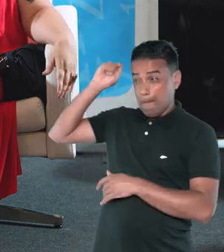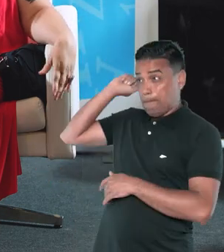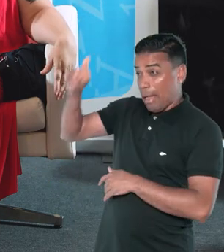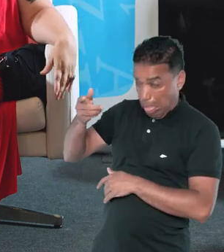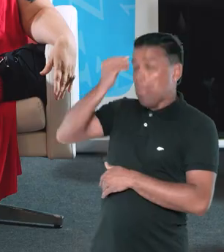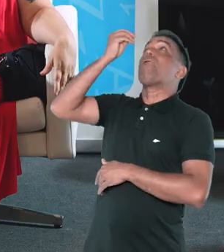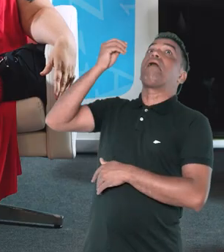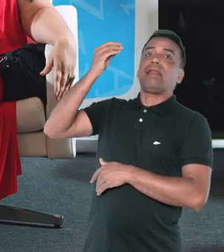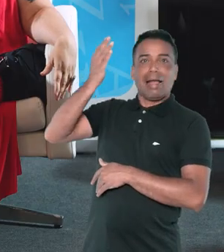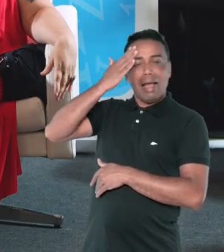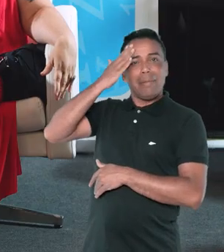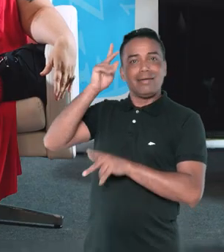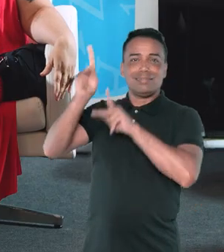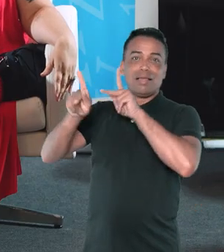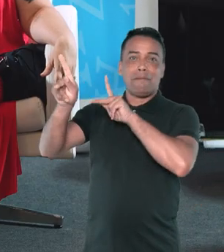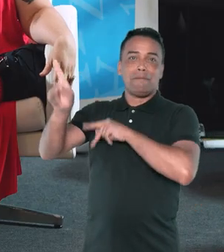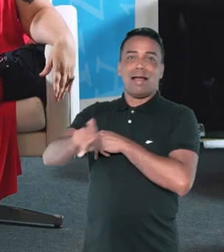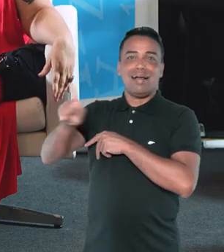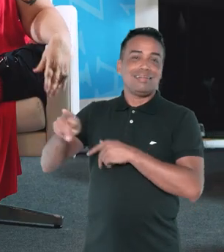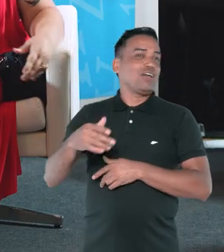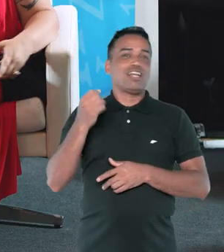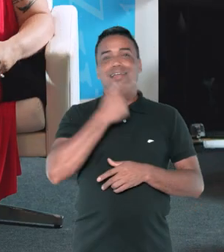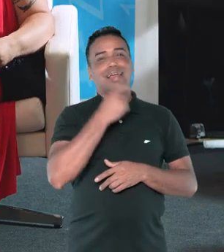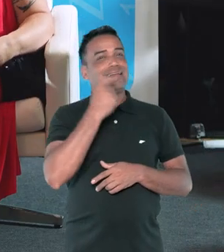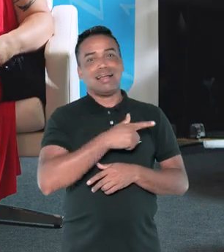legal a mulher jogar um tamanco